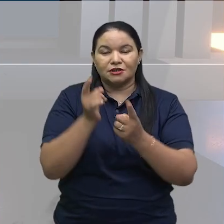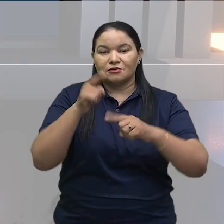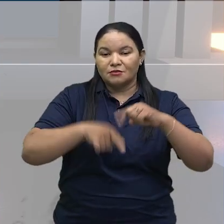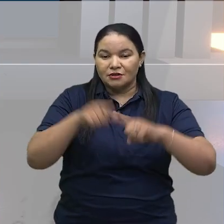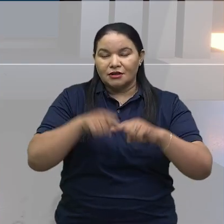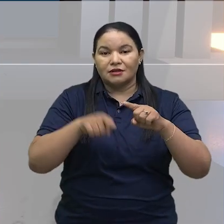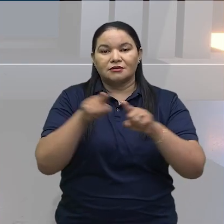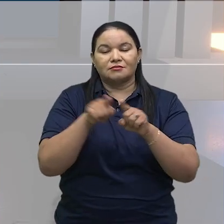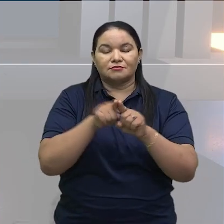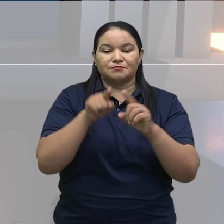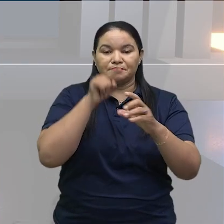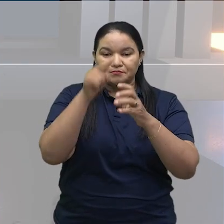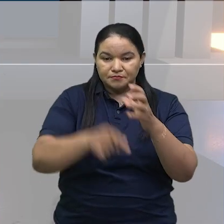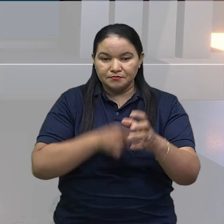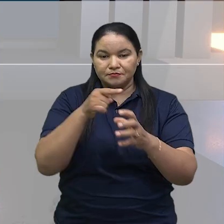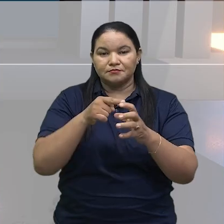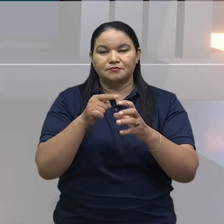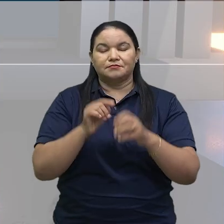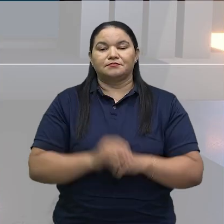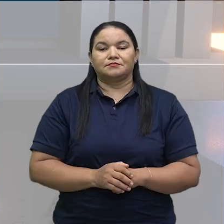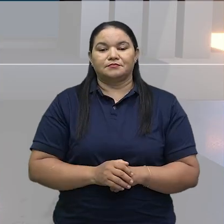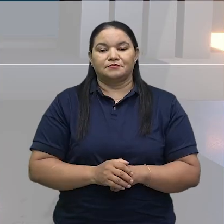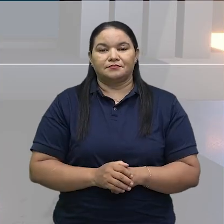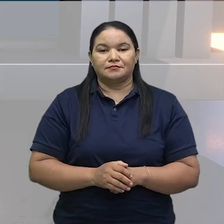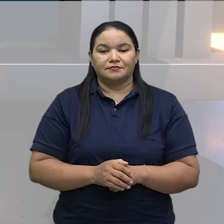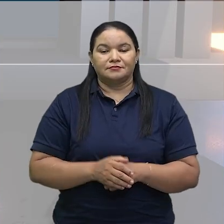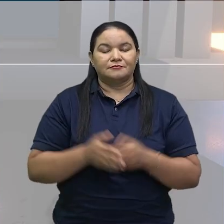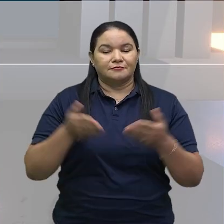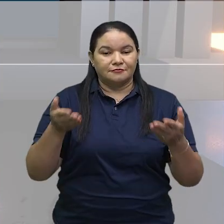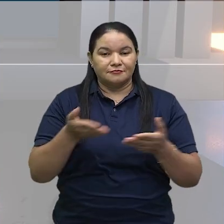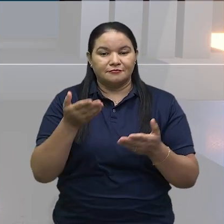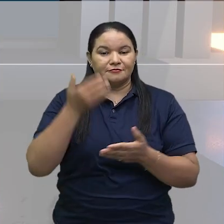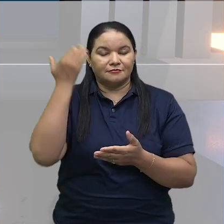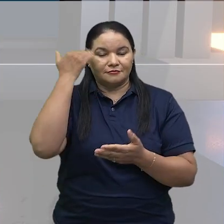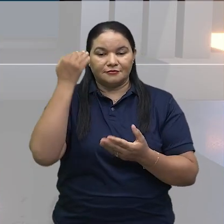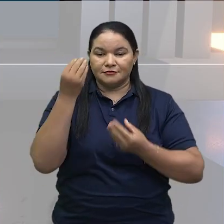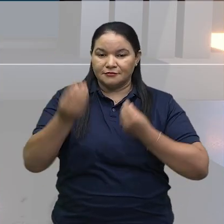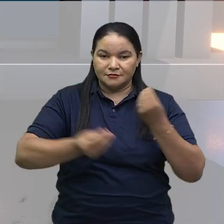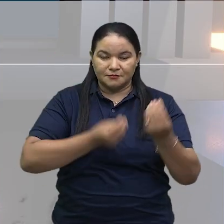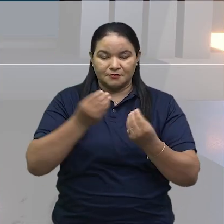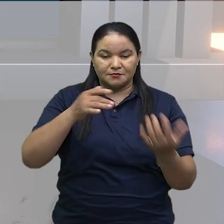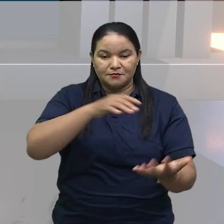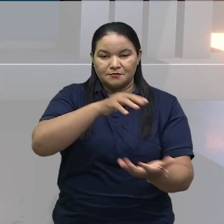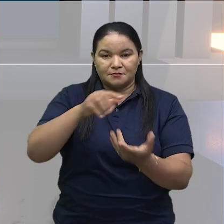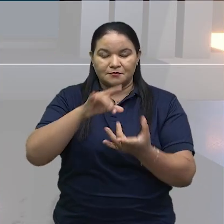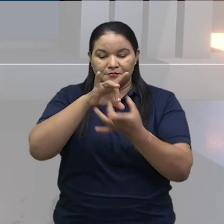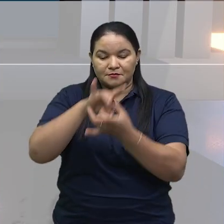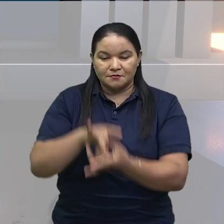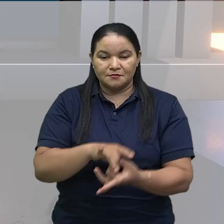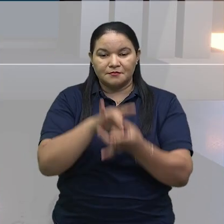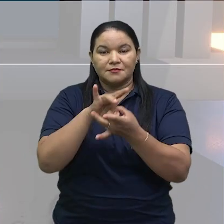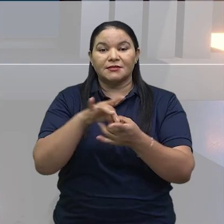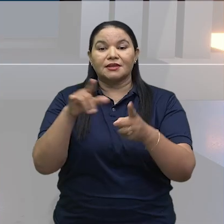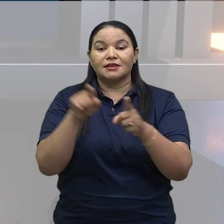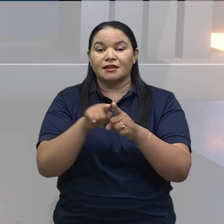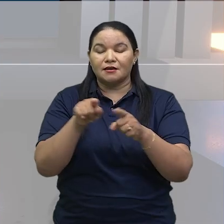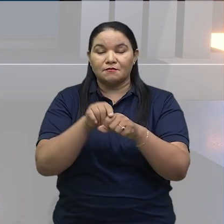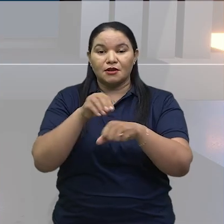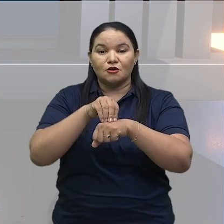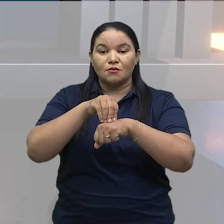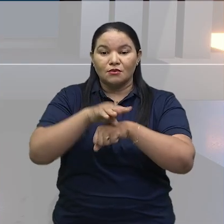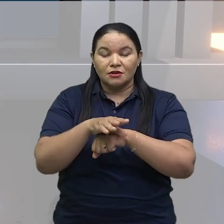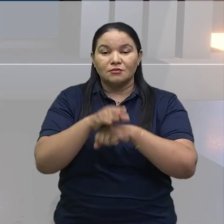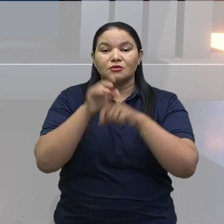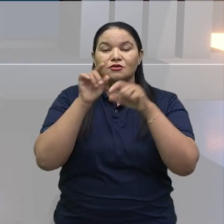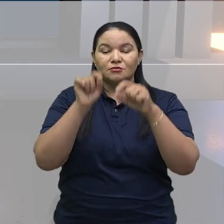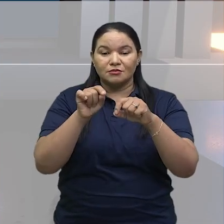pelo território global. E a gente vai entender também como a globalização ela contribuiu para que